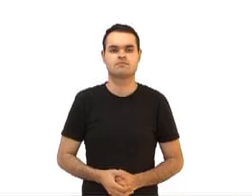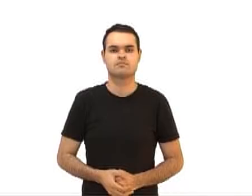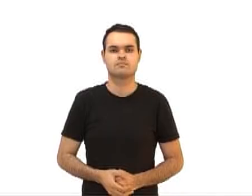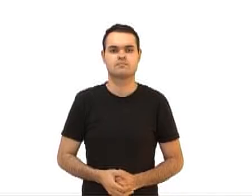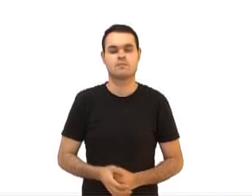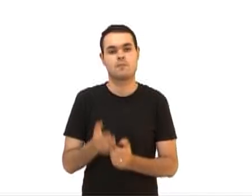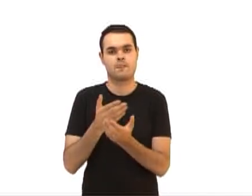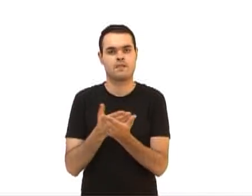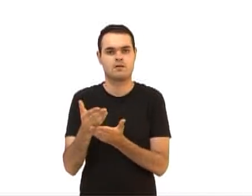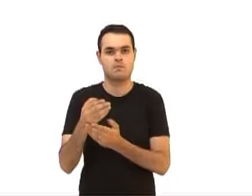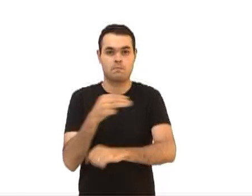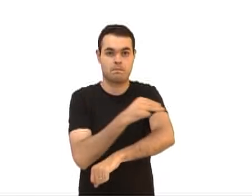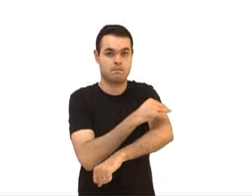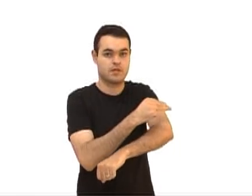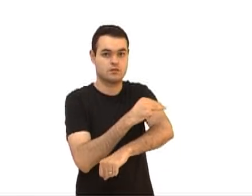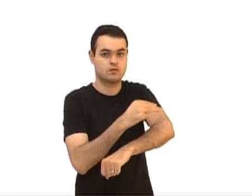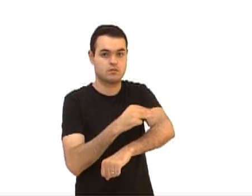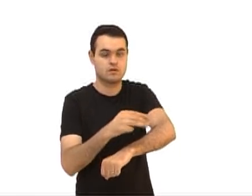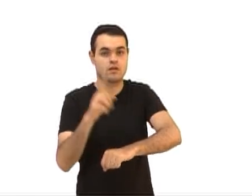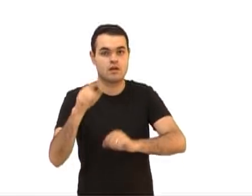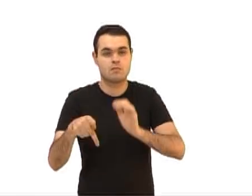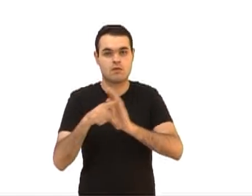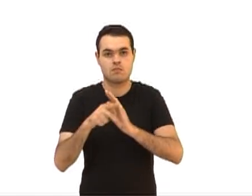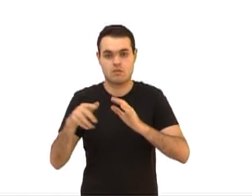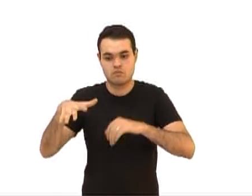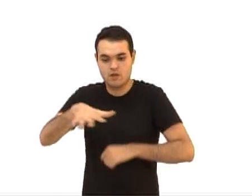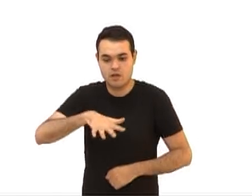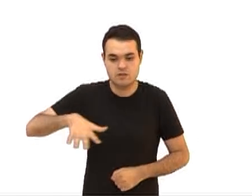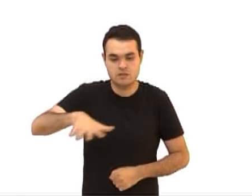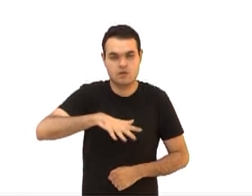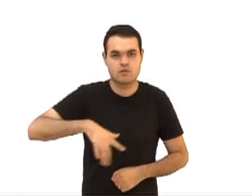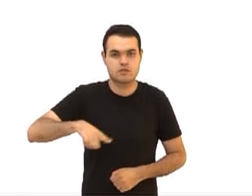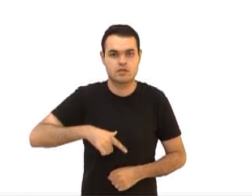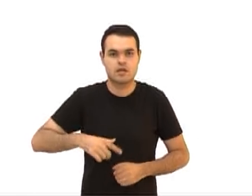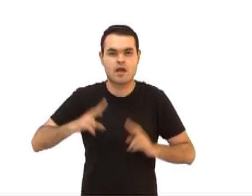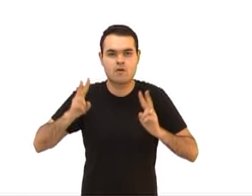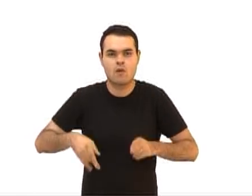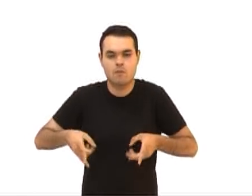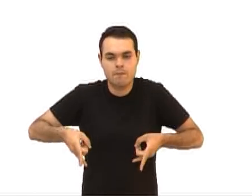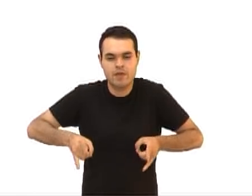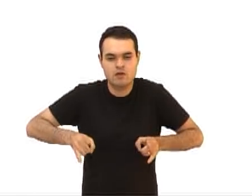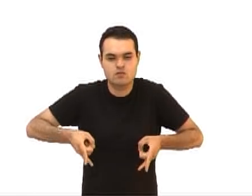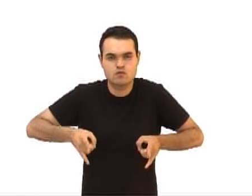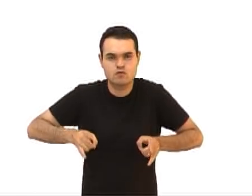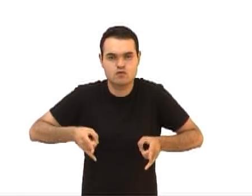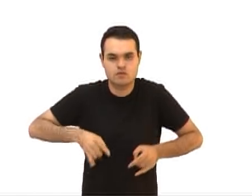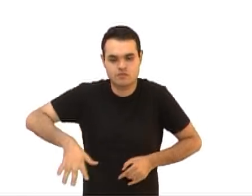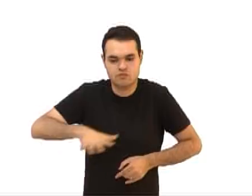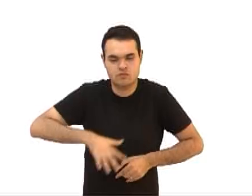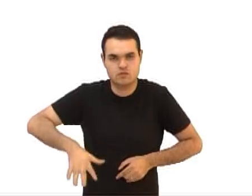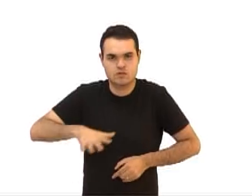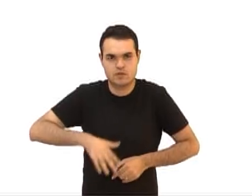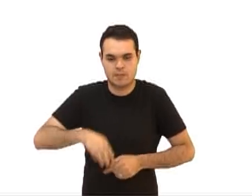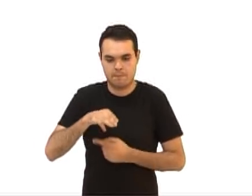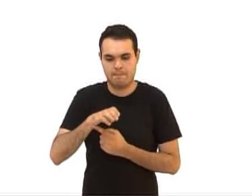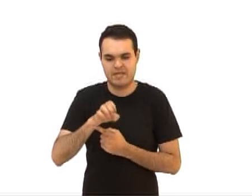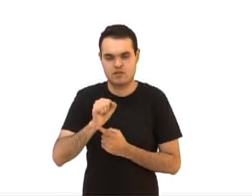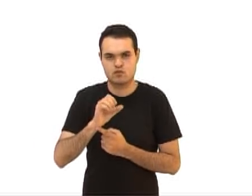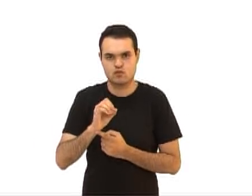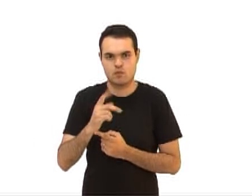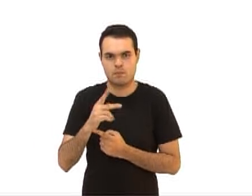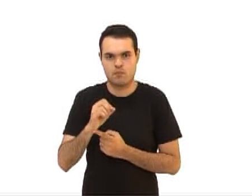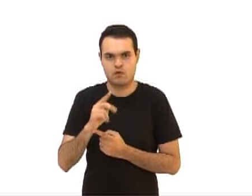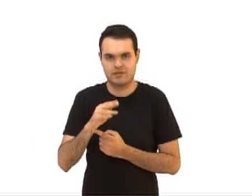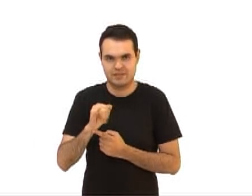Vamos começar com a Mesopotâmia. É uma região considerada um local como berço da civilização ocidental. O nome Mesopotâmia